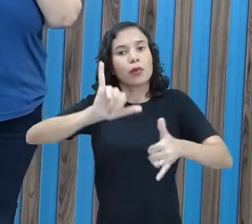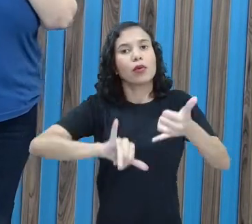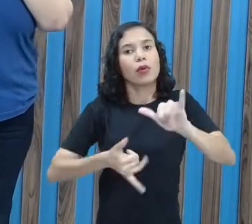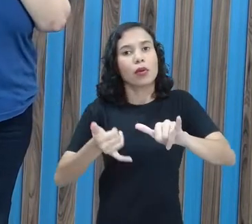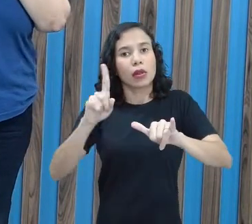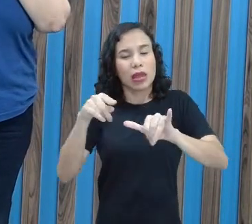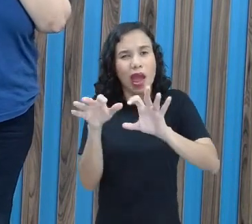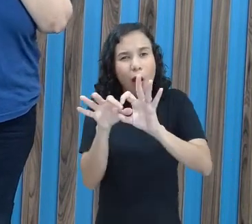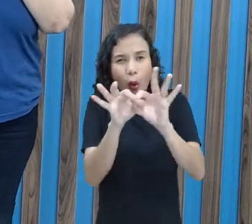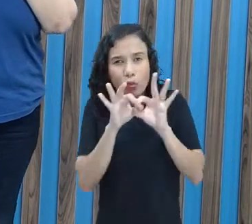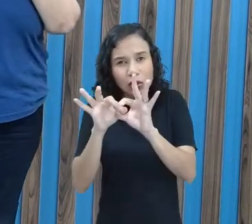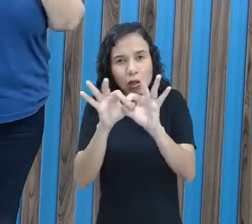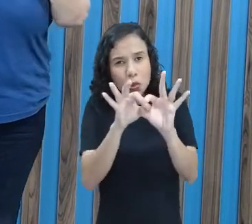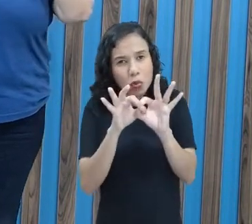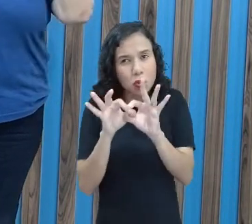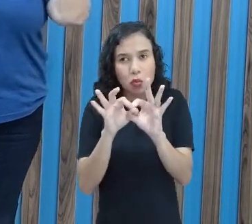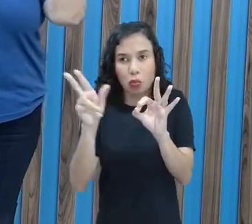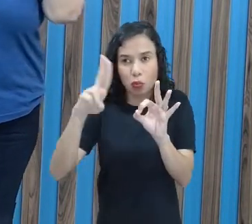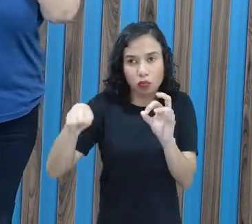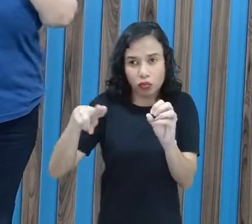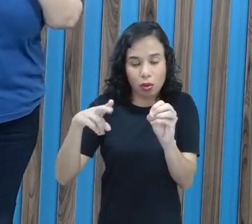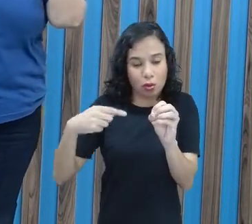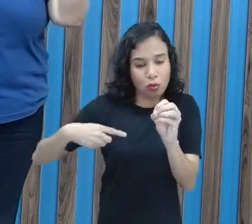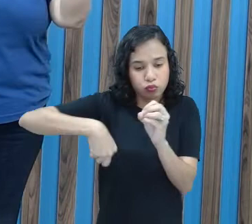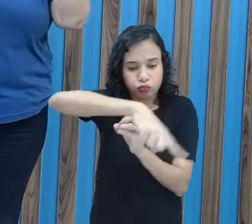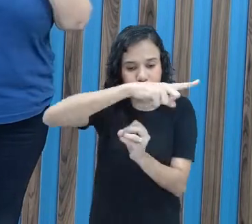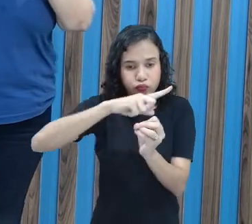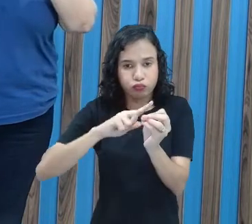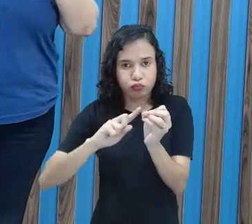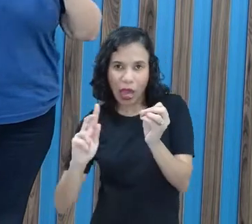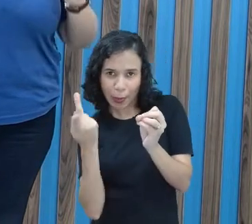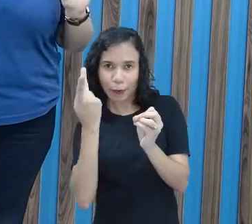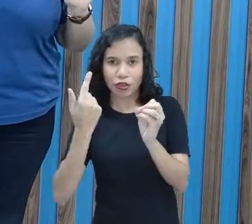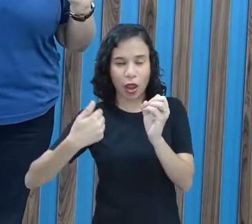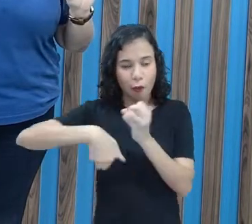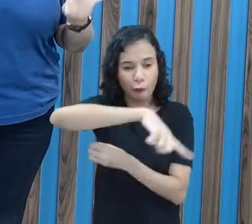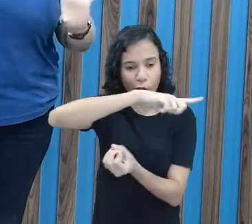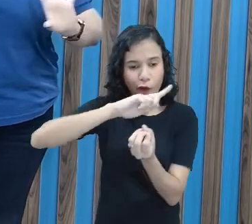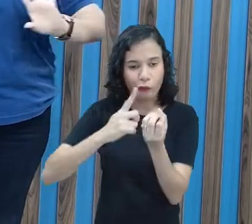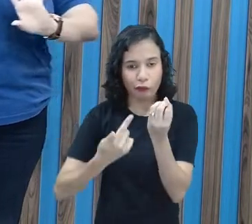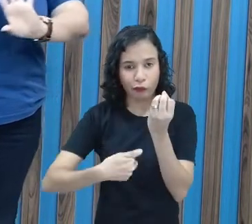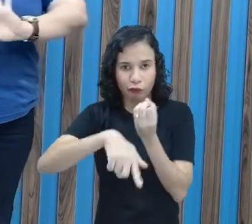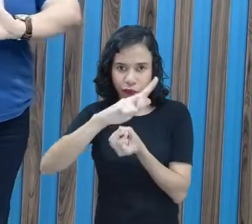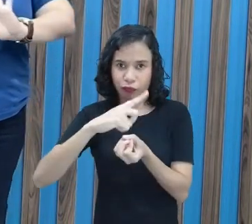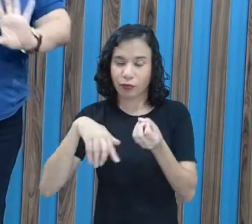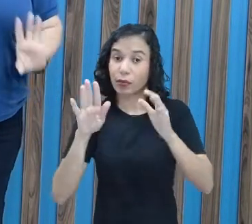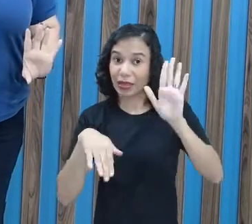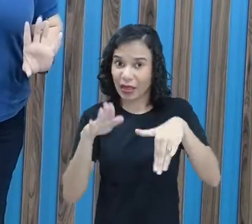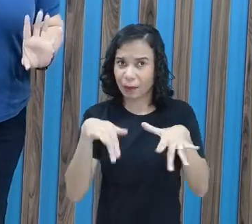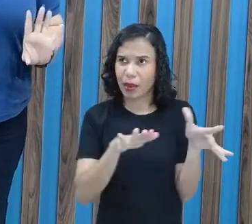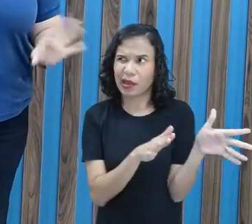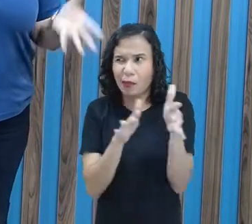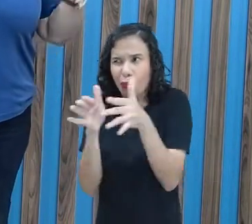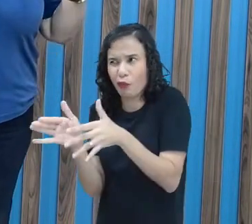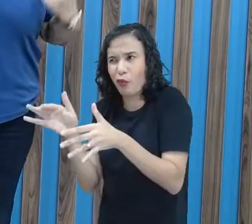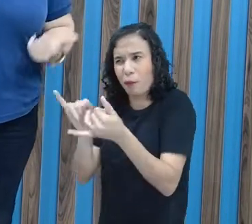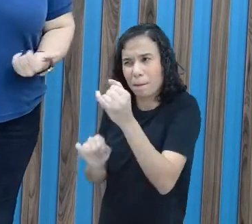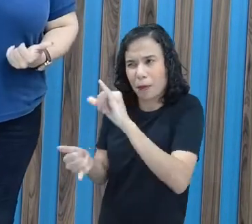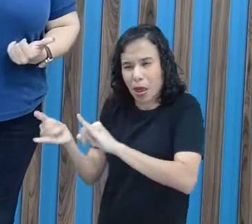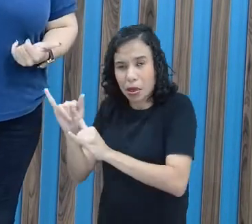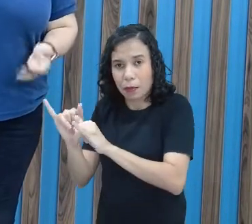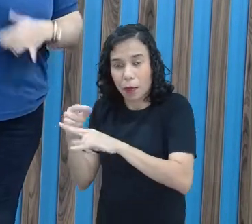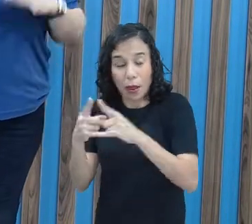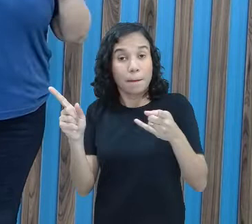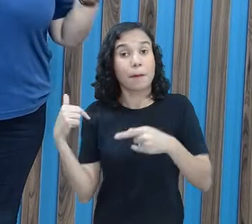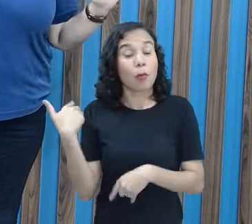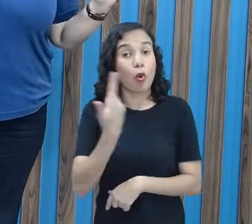ali unidos, tá certo? Unidos por algumas pontes de hidrogênio, né? Isso vai depender muito, porque isso já vai muito pro lado da química. Mas o nosso